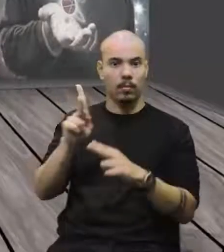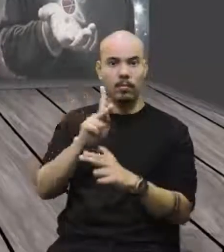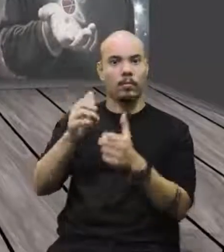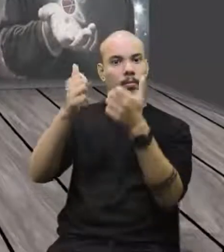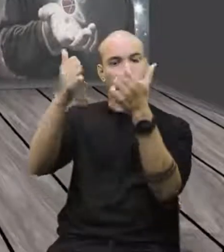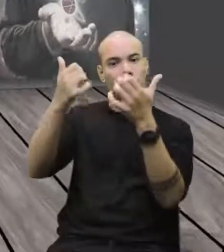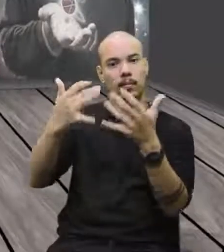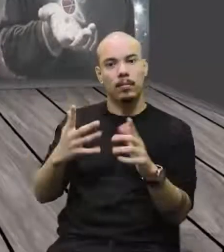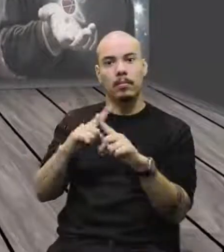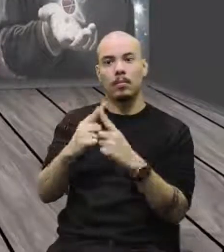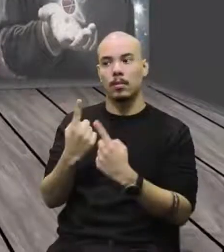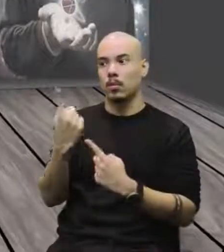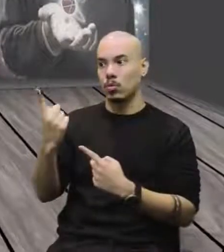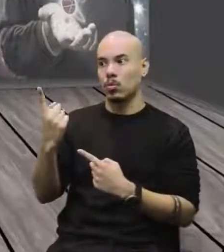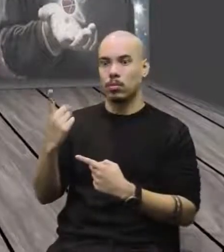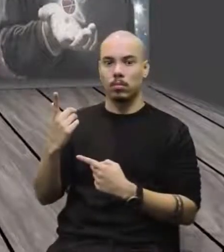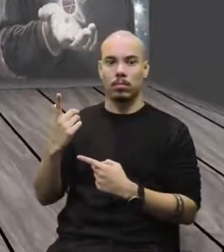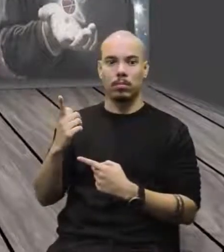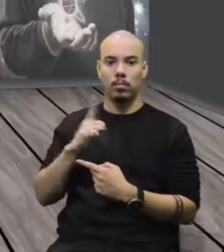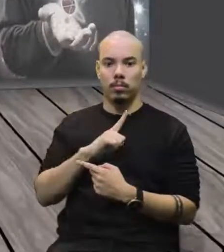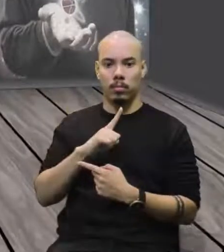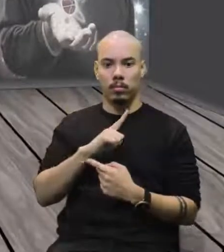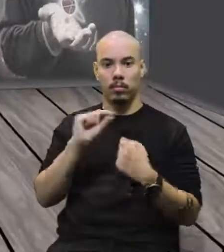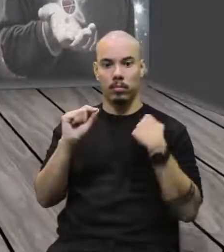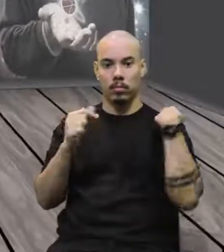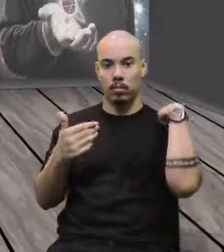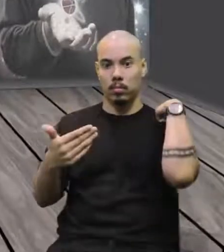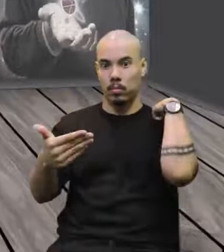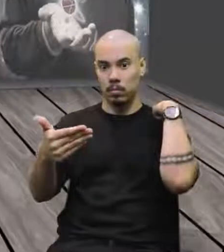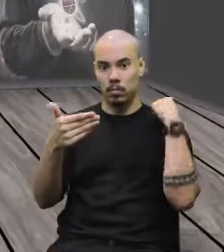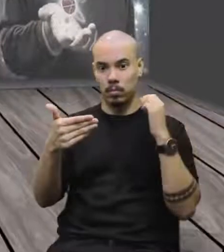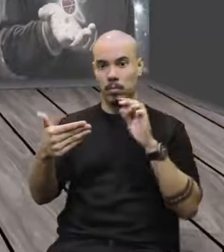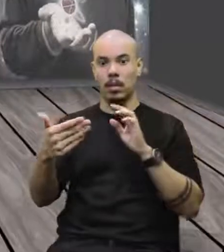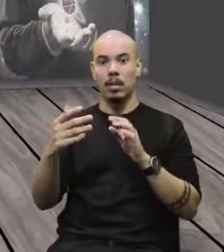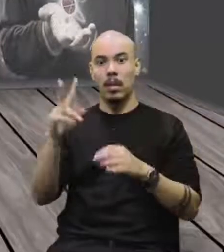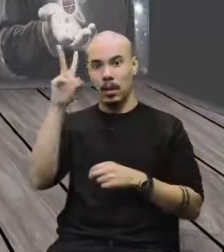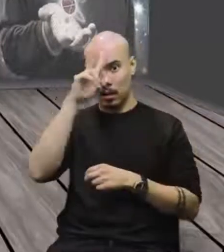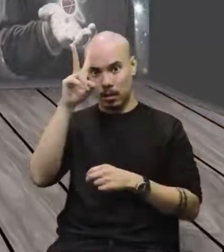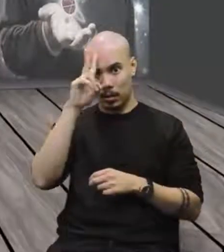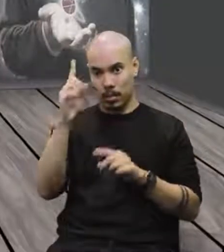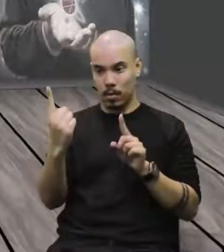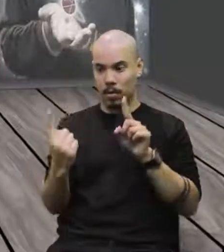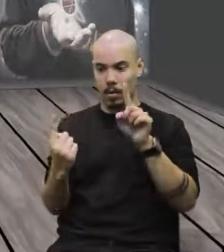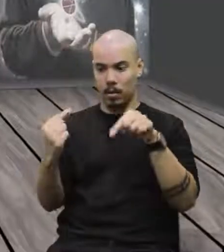que um está empurrando e o outro está puxando para fazer o quê? O giro